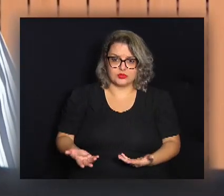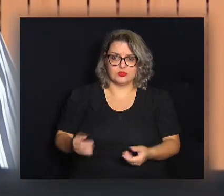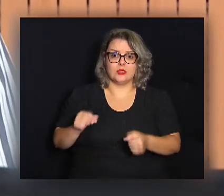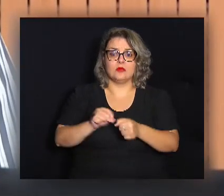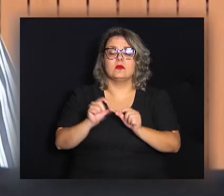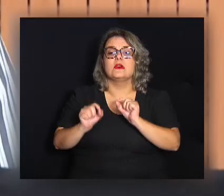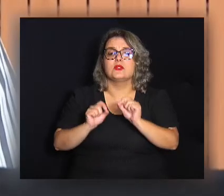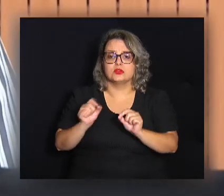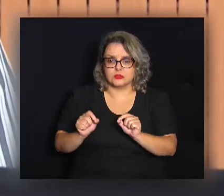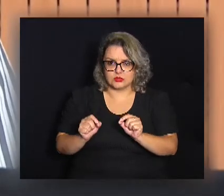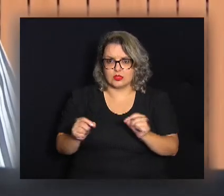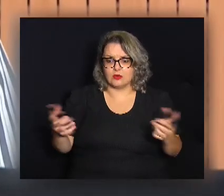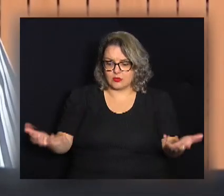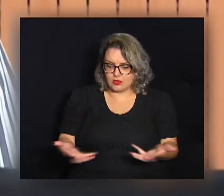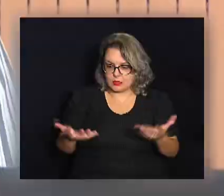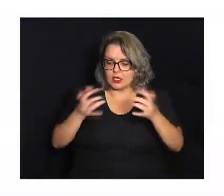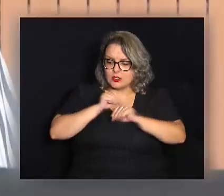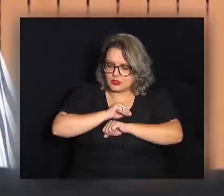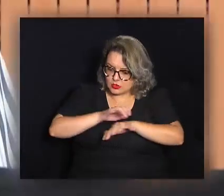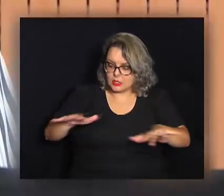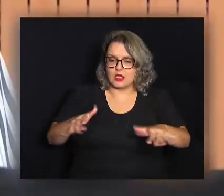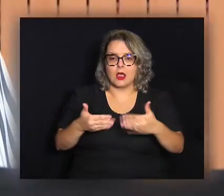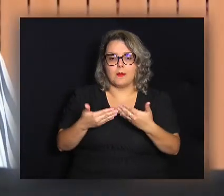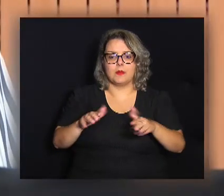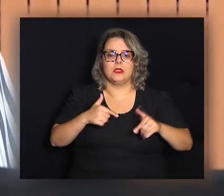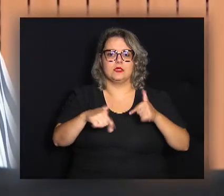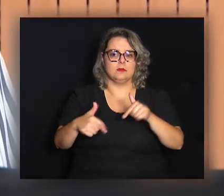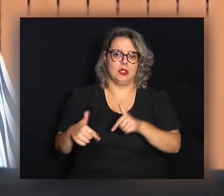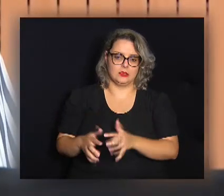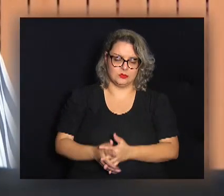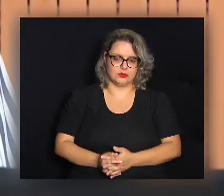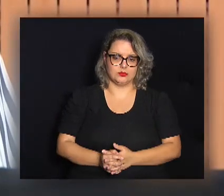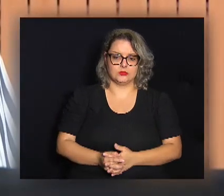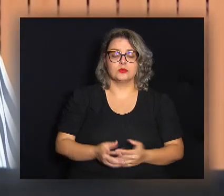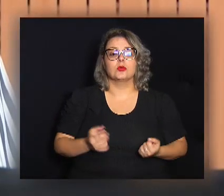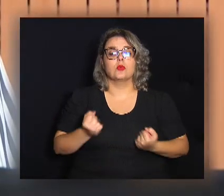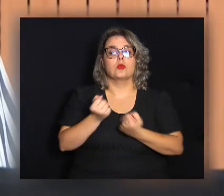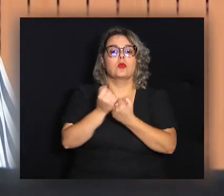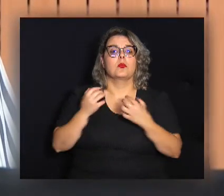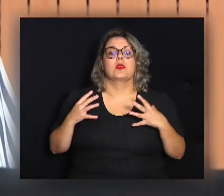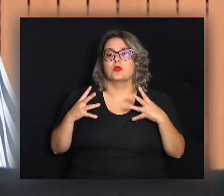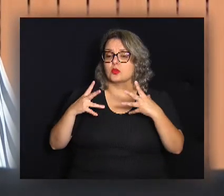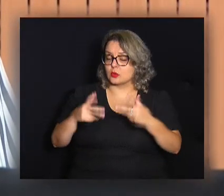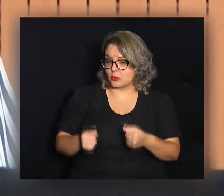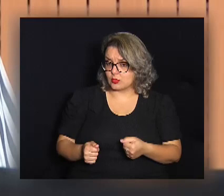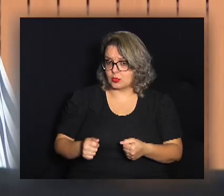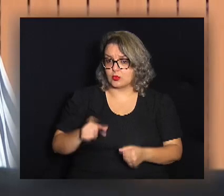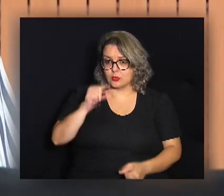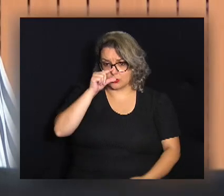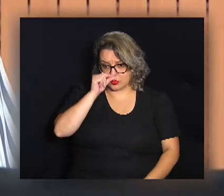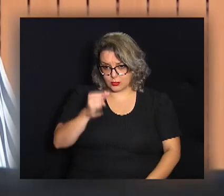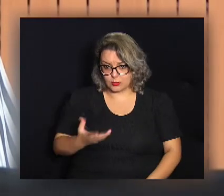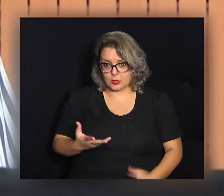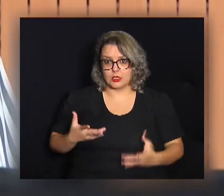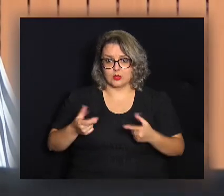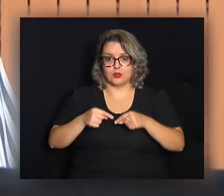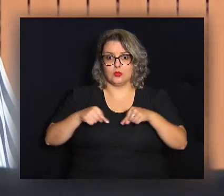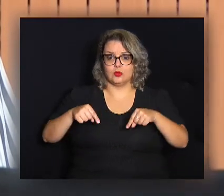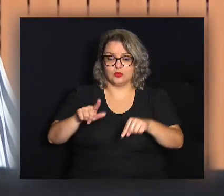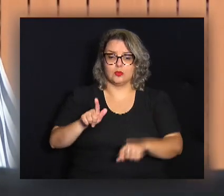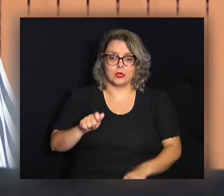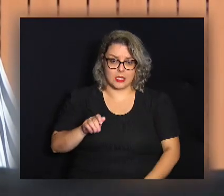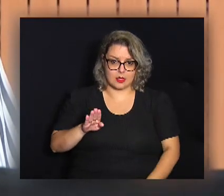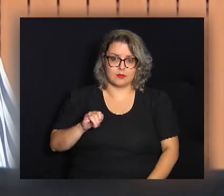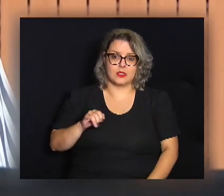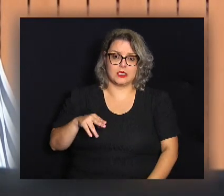quê? Fomentação de empregos, com o apoio maciço do Arnaldo Salvetti e todo o seu gabinete aí,